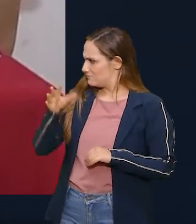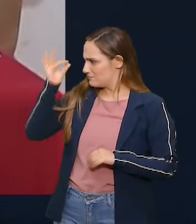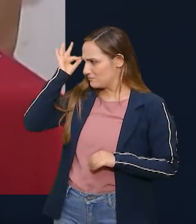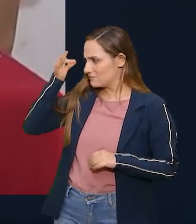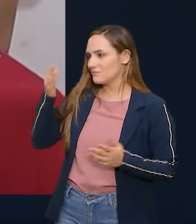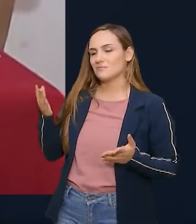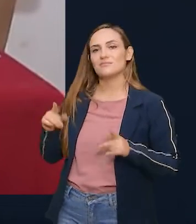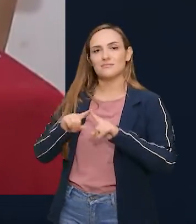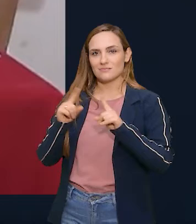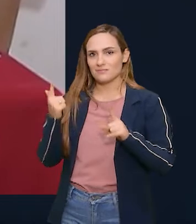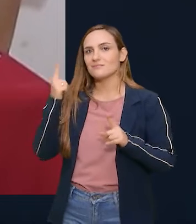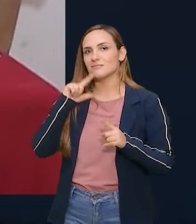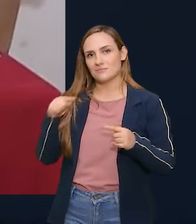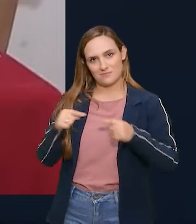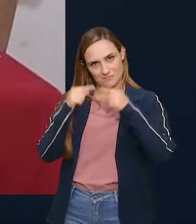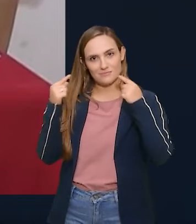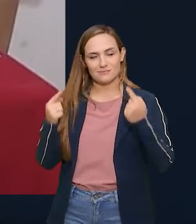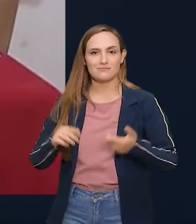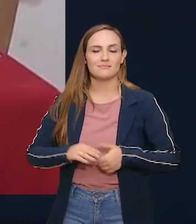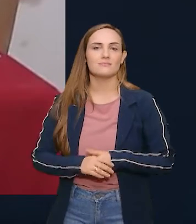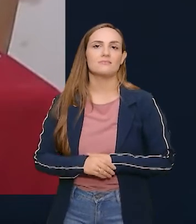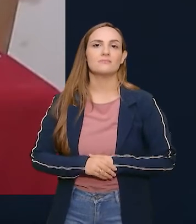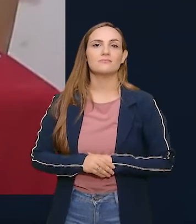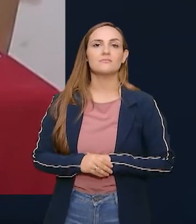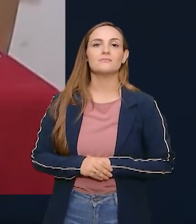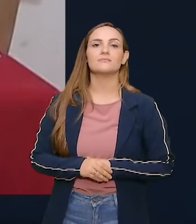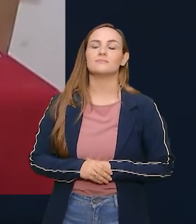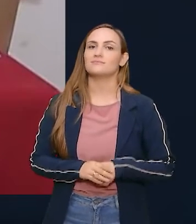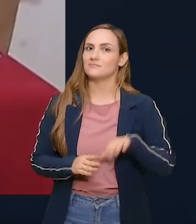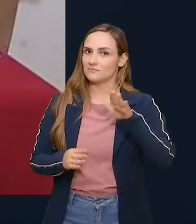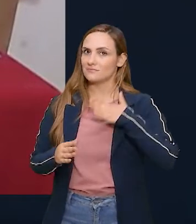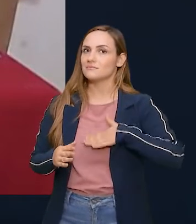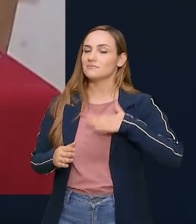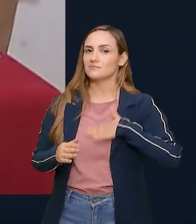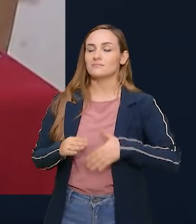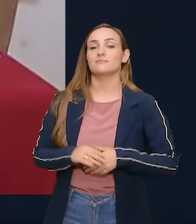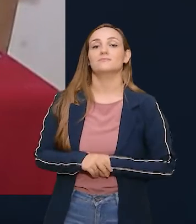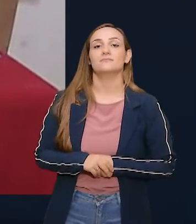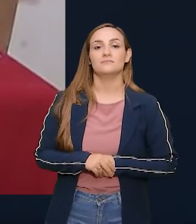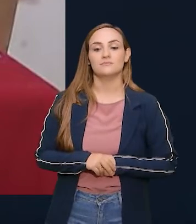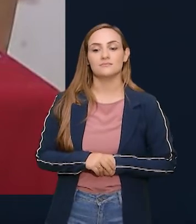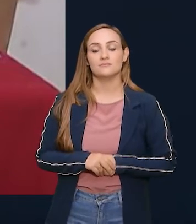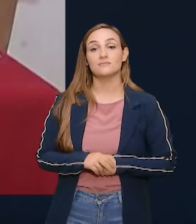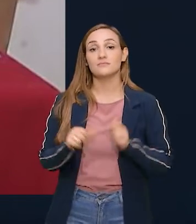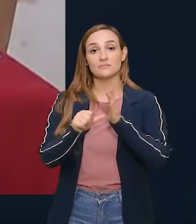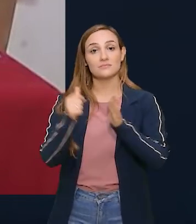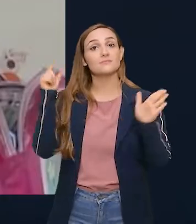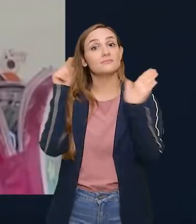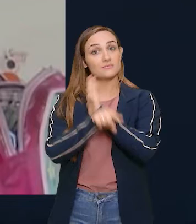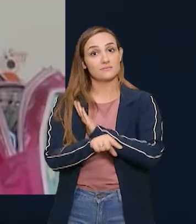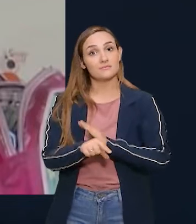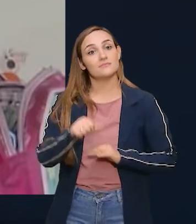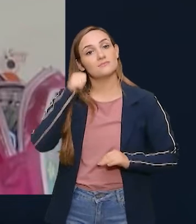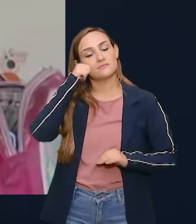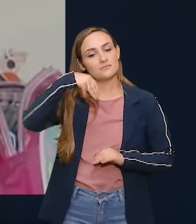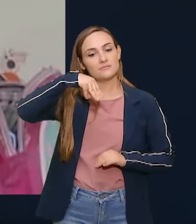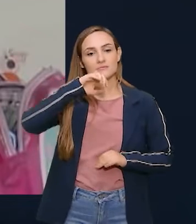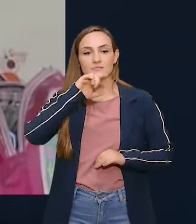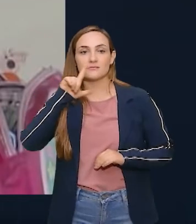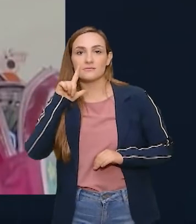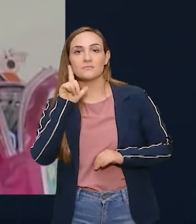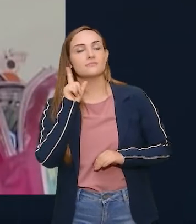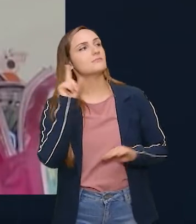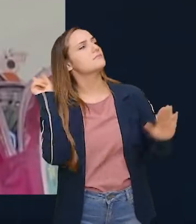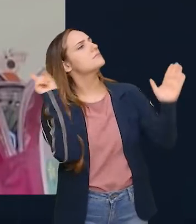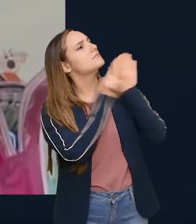estranho, mas a gente conseguiu se entender, né, Mel? Calma que não para por aí. A primeira pergunta